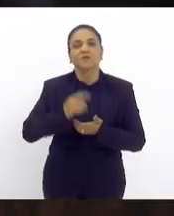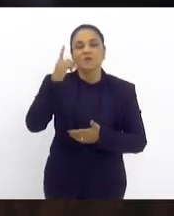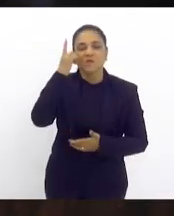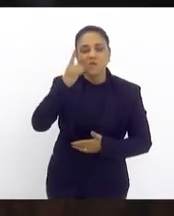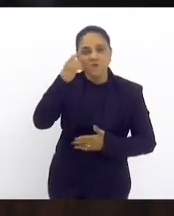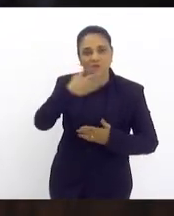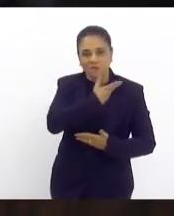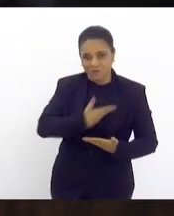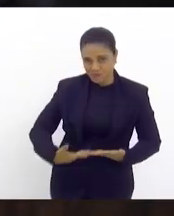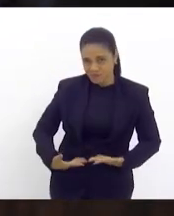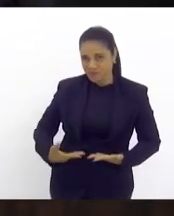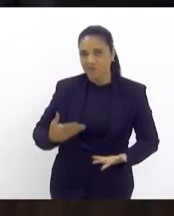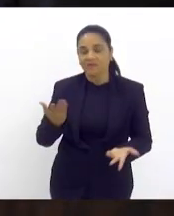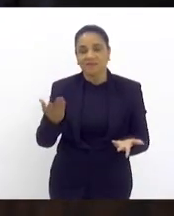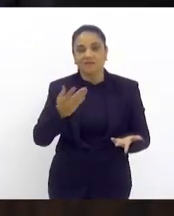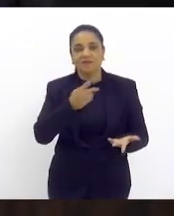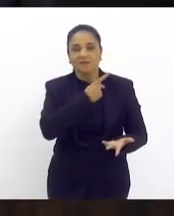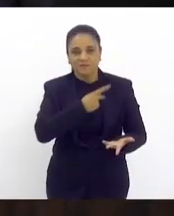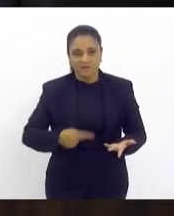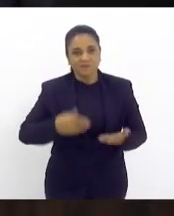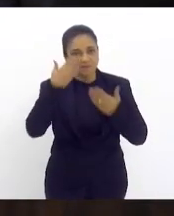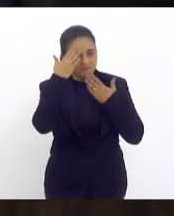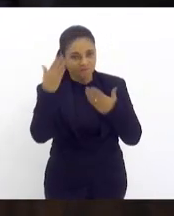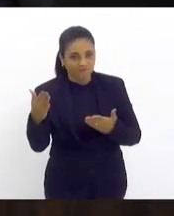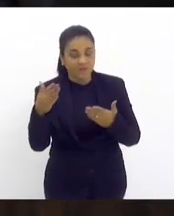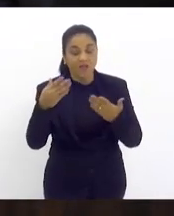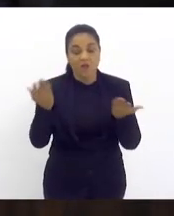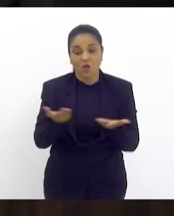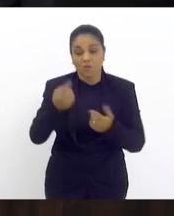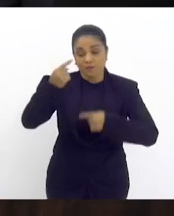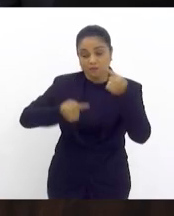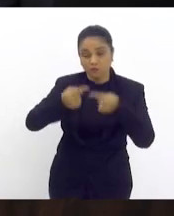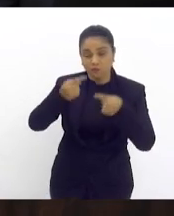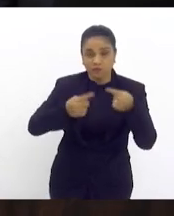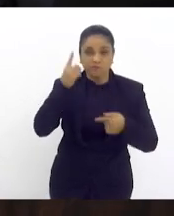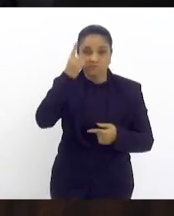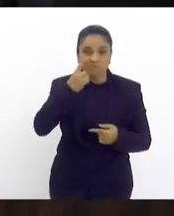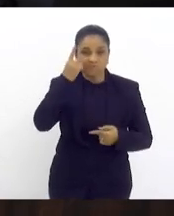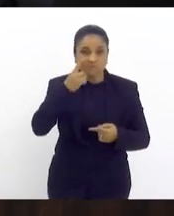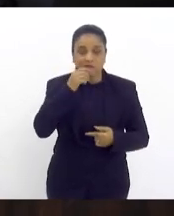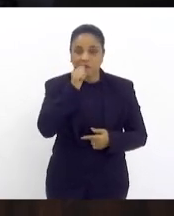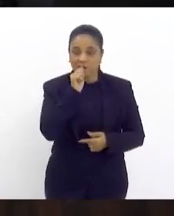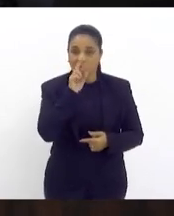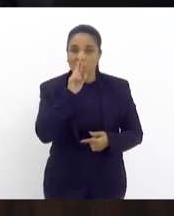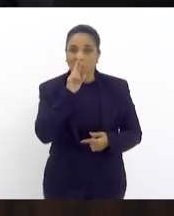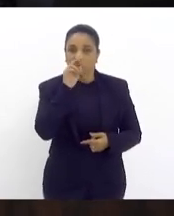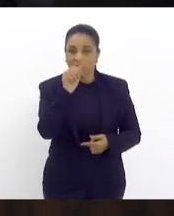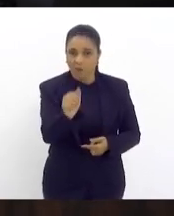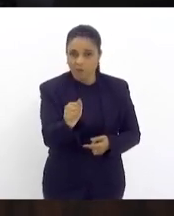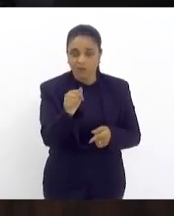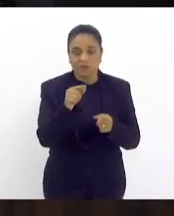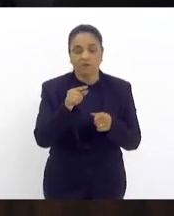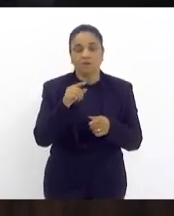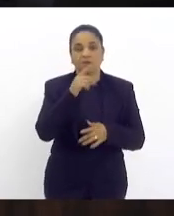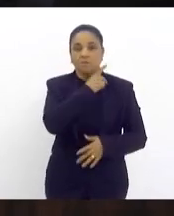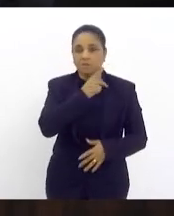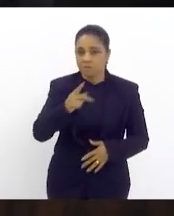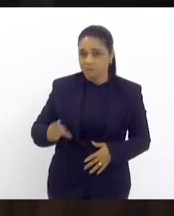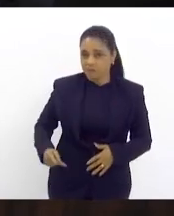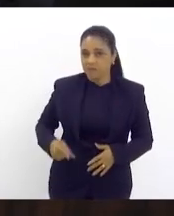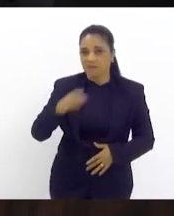vai discutir nosso nome Deputado Rodrigo Amorim presidente da ccj